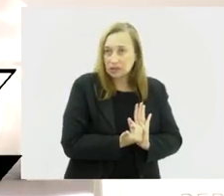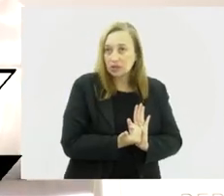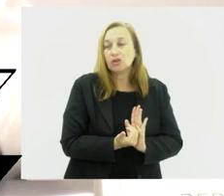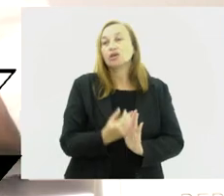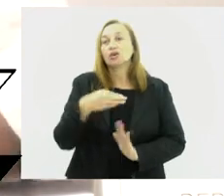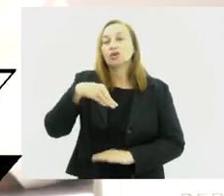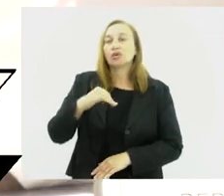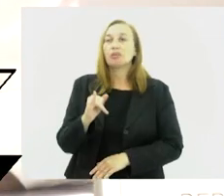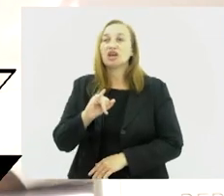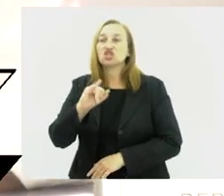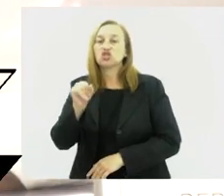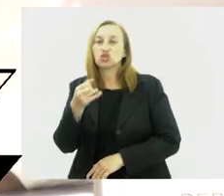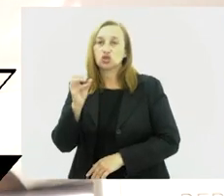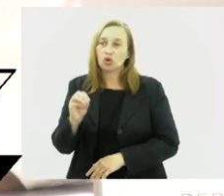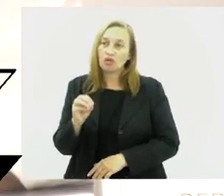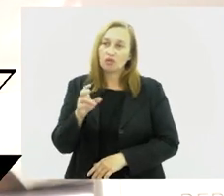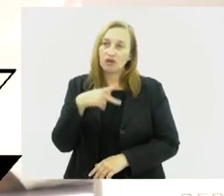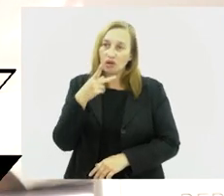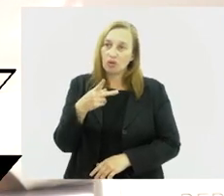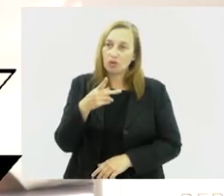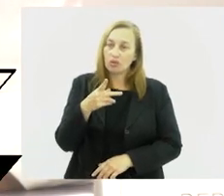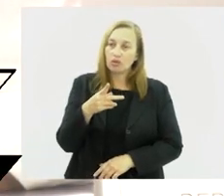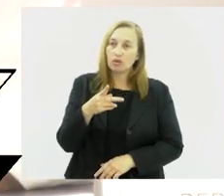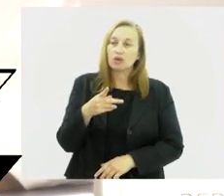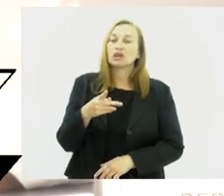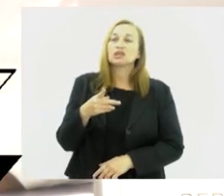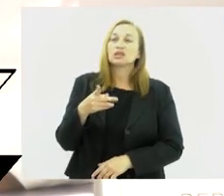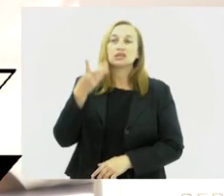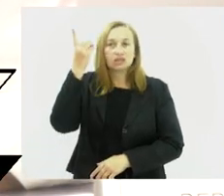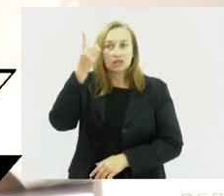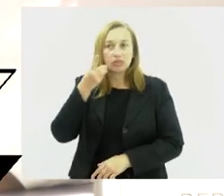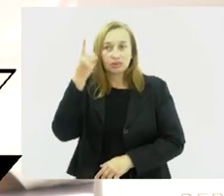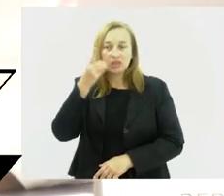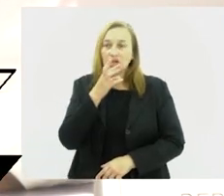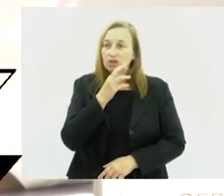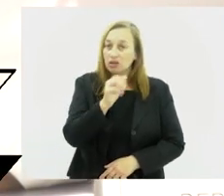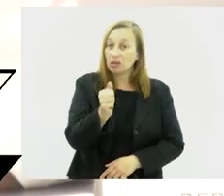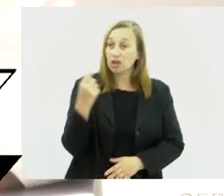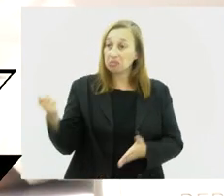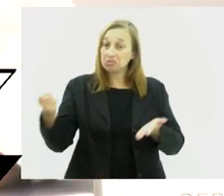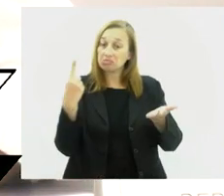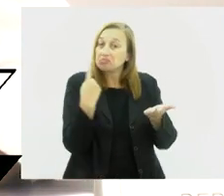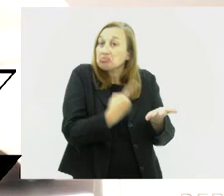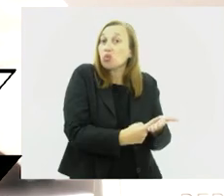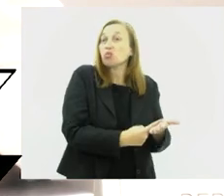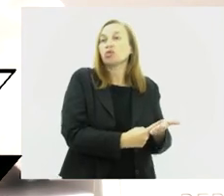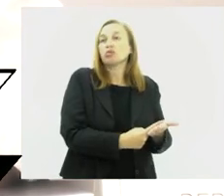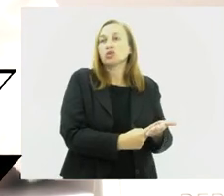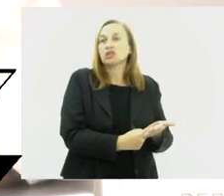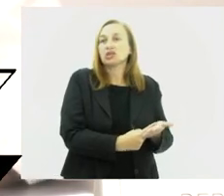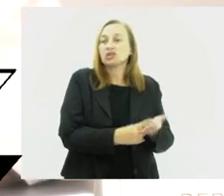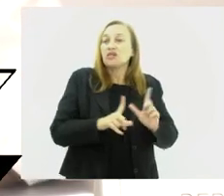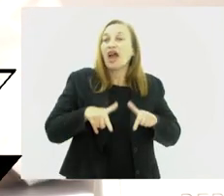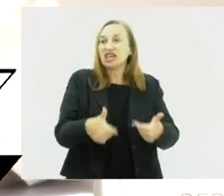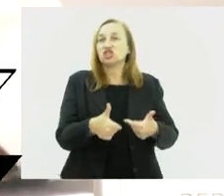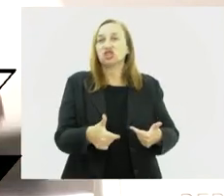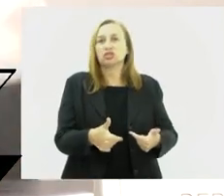major Helton falou, deputado Amorim, me deixou contente. Ele assumiu aqui um compromisso que vai botar isso para